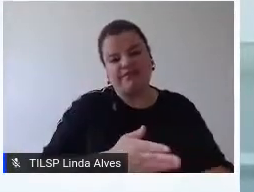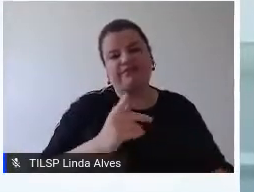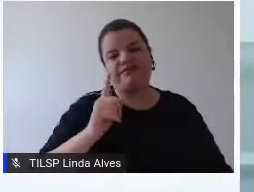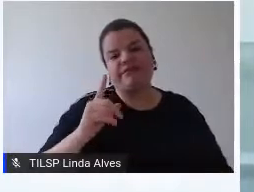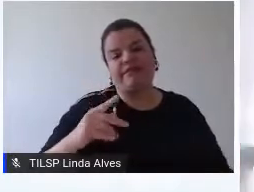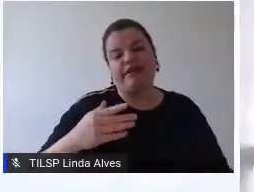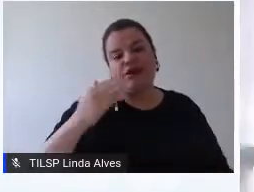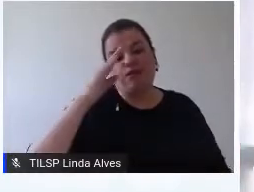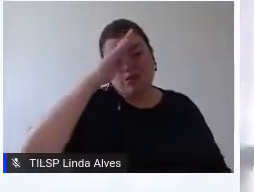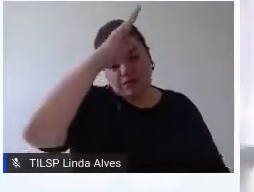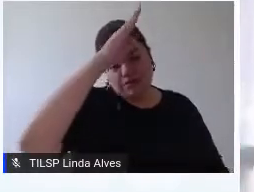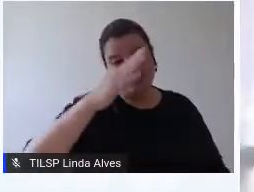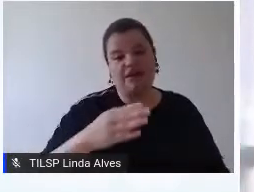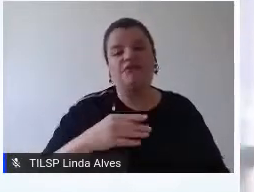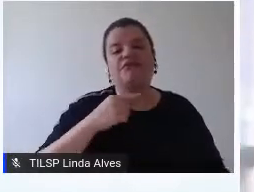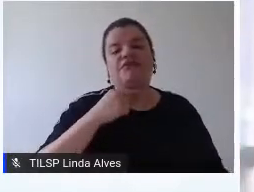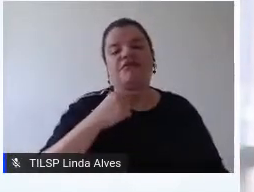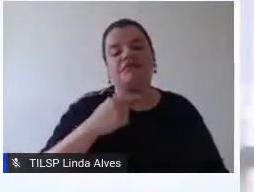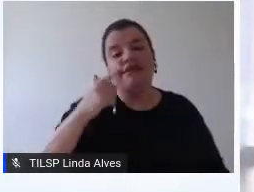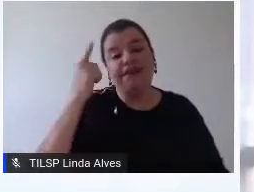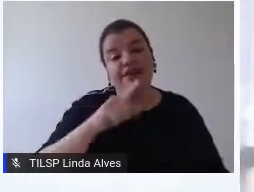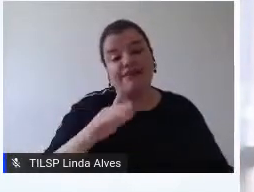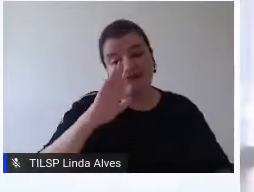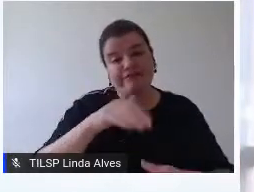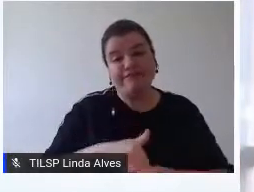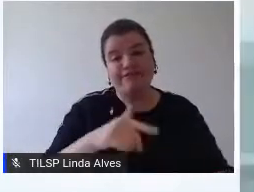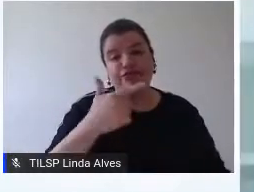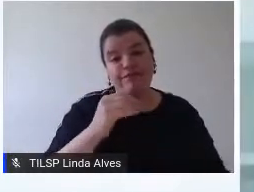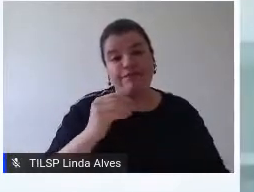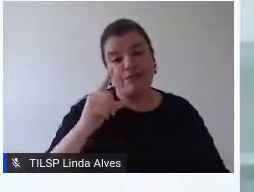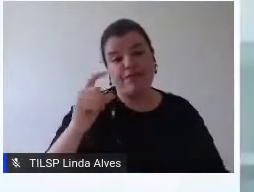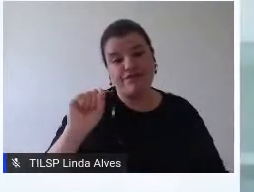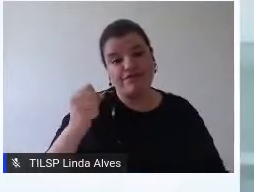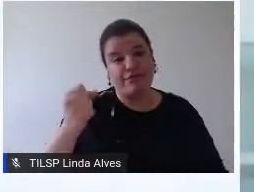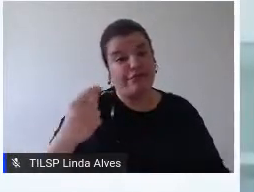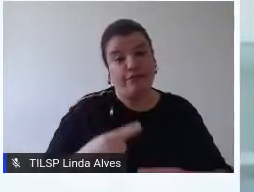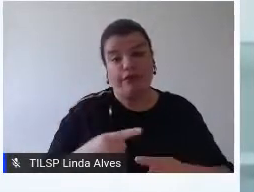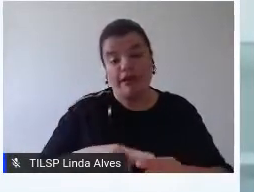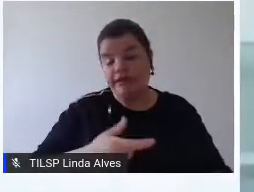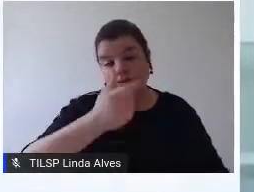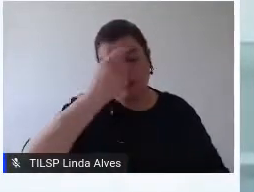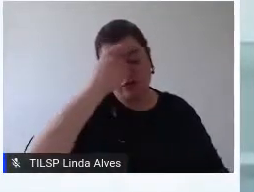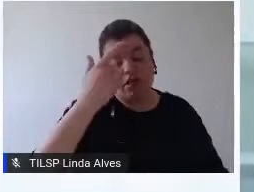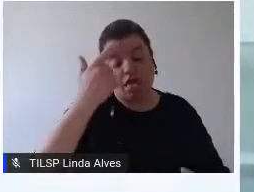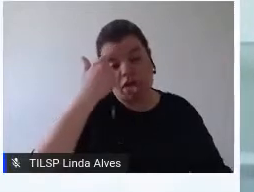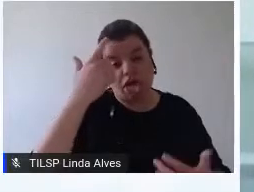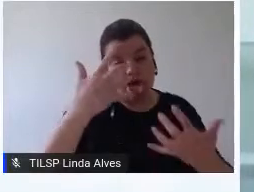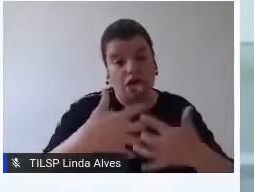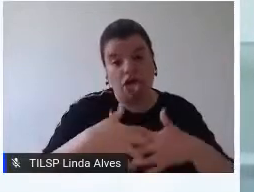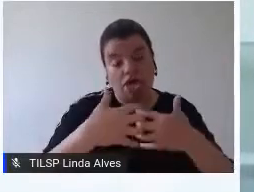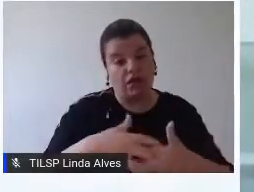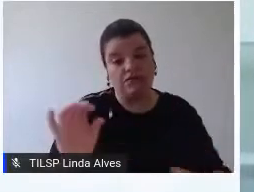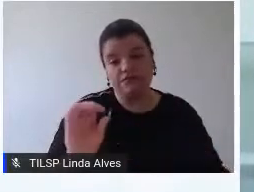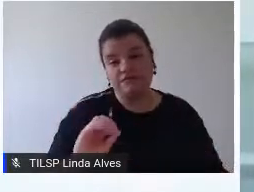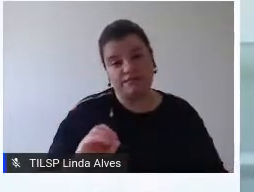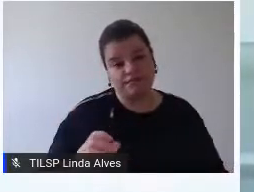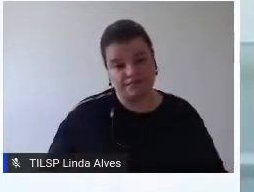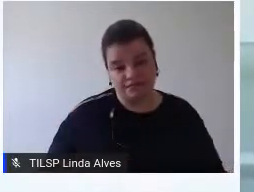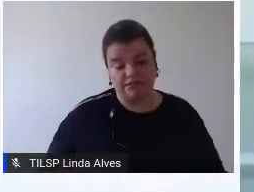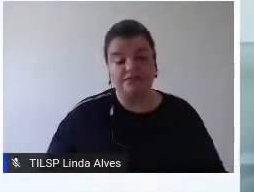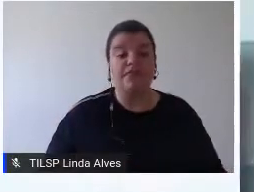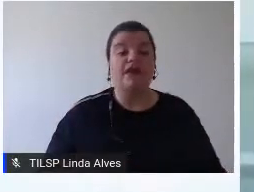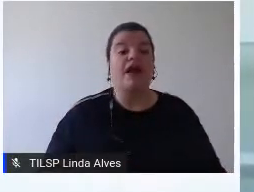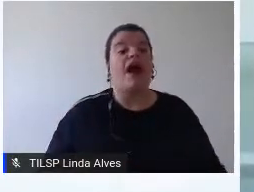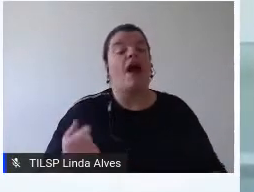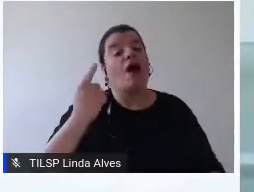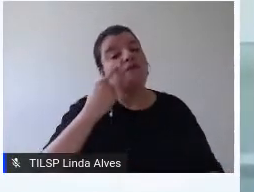Então, brilhante, pelo resultado da eleição municipal, o debate começa a voltar a uma certa racionalidade. Então,